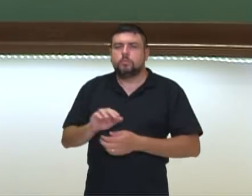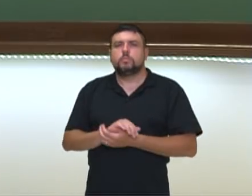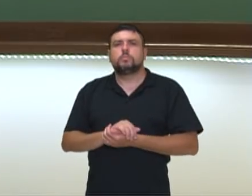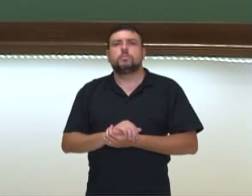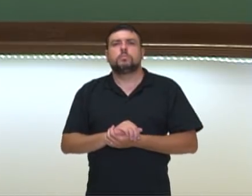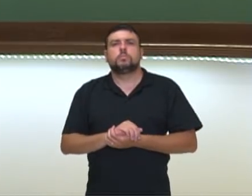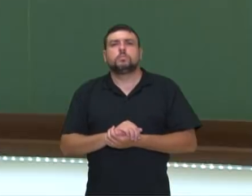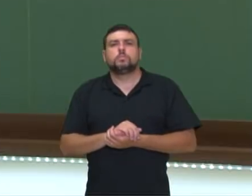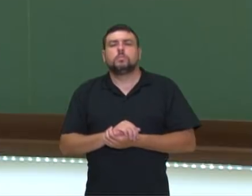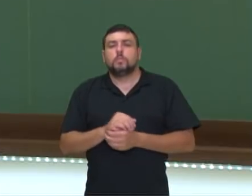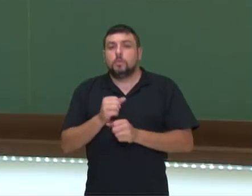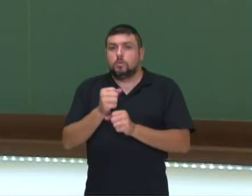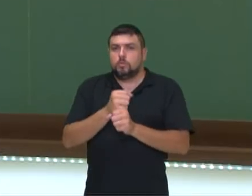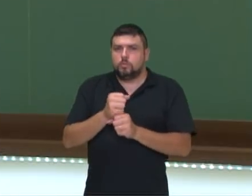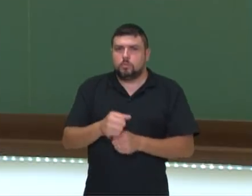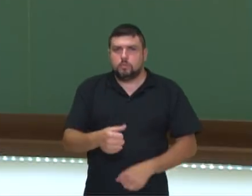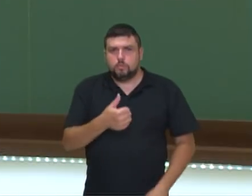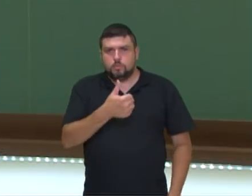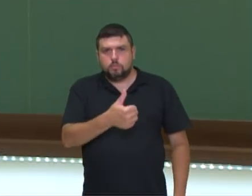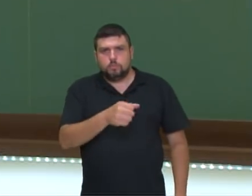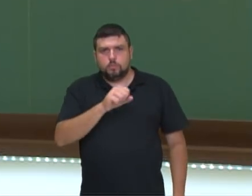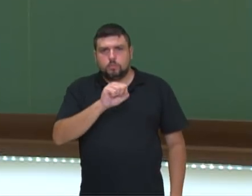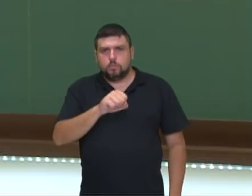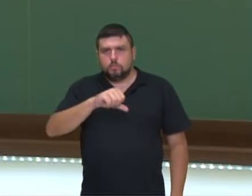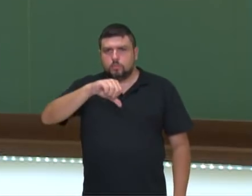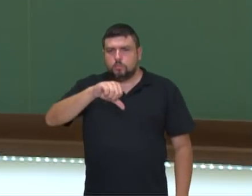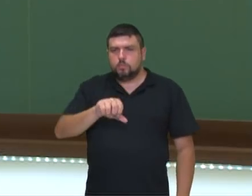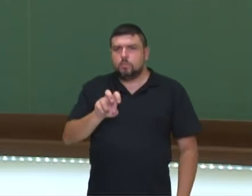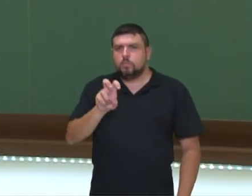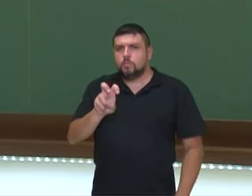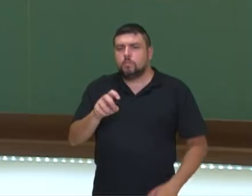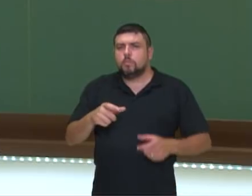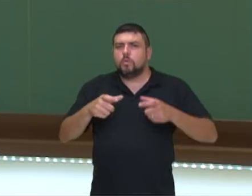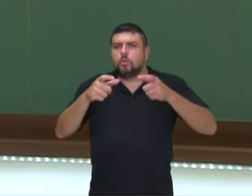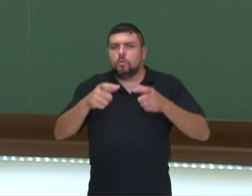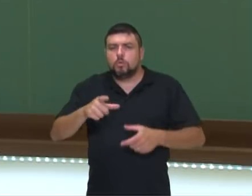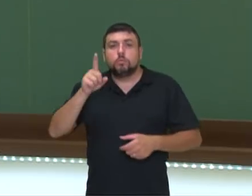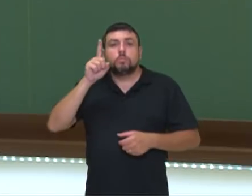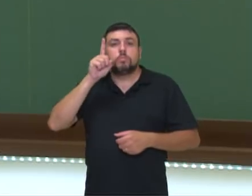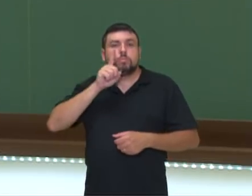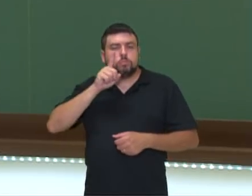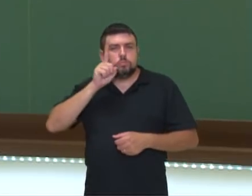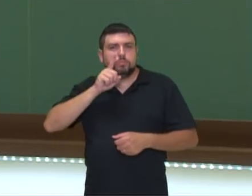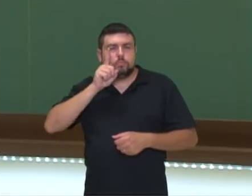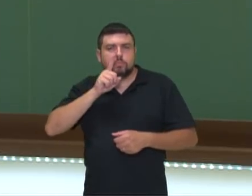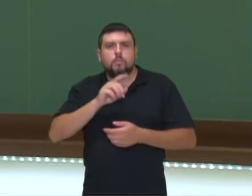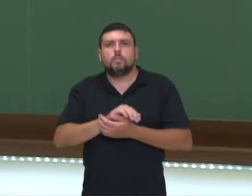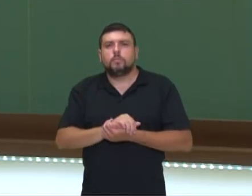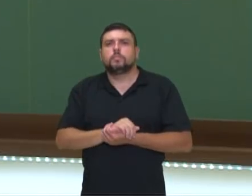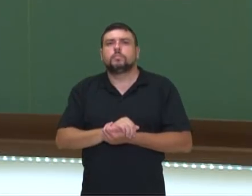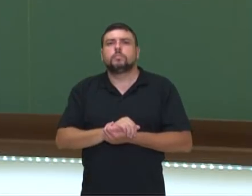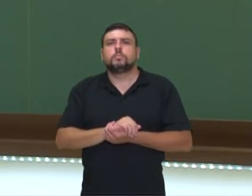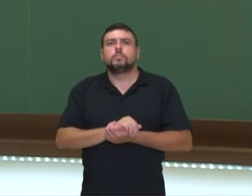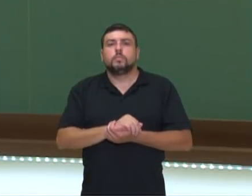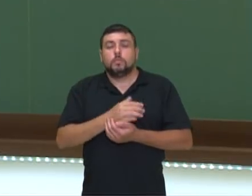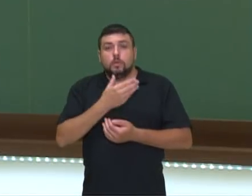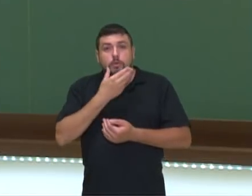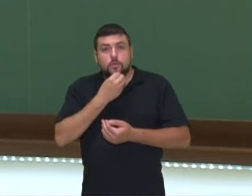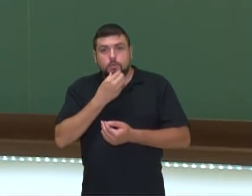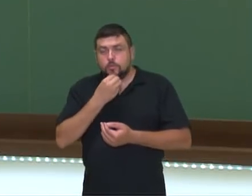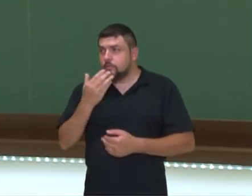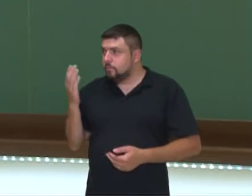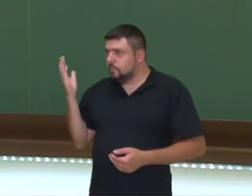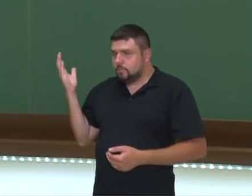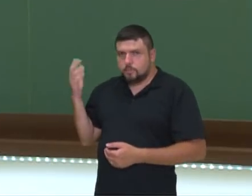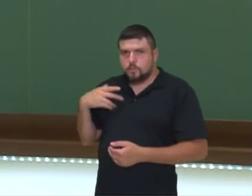lá em 1895, lá em Massachusetts, nos Estados Unidos. Esse senhor aqui, que era professor de